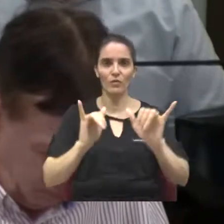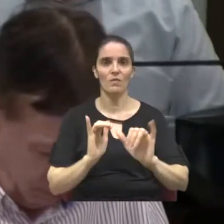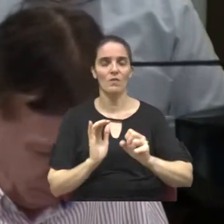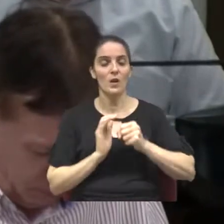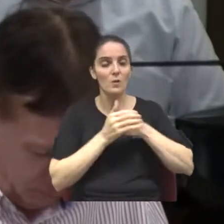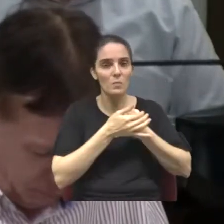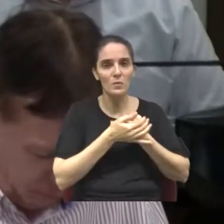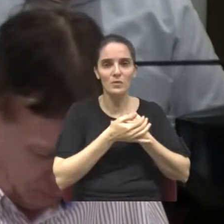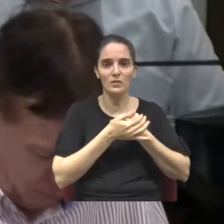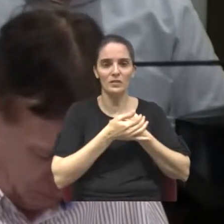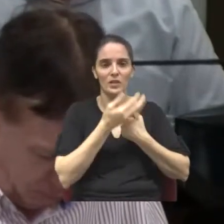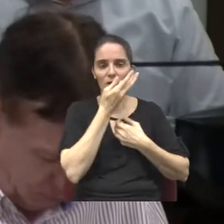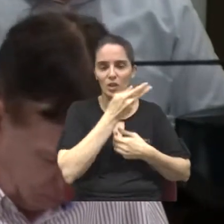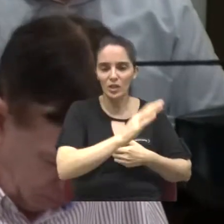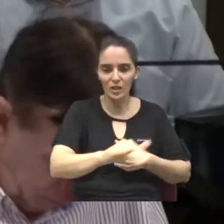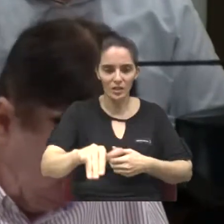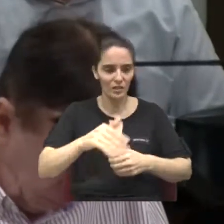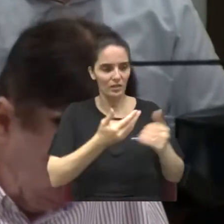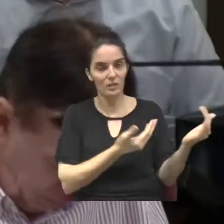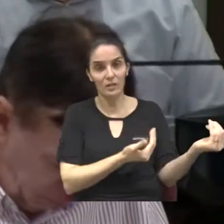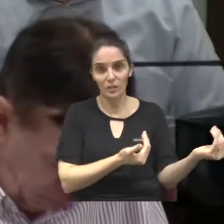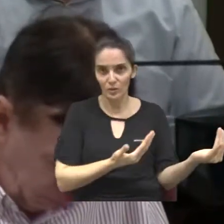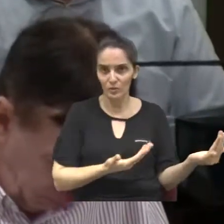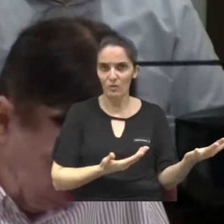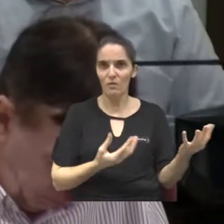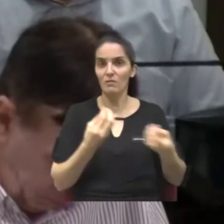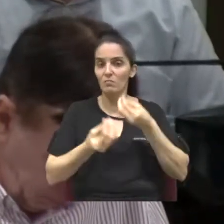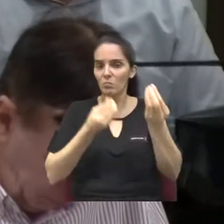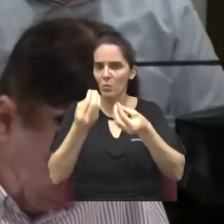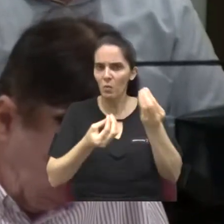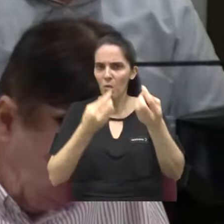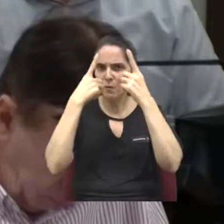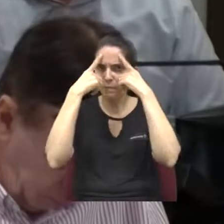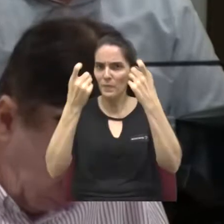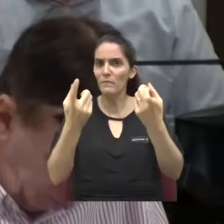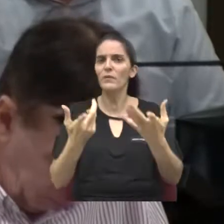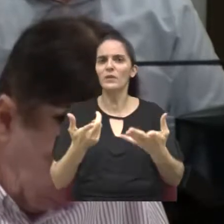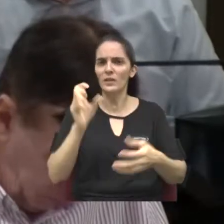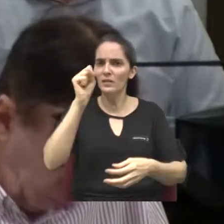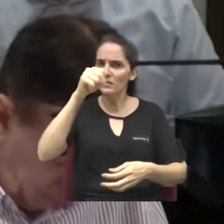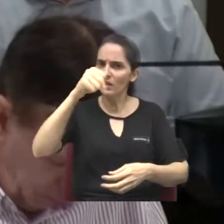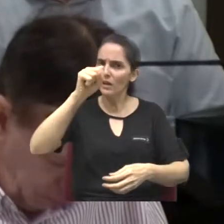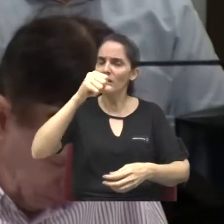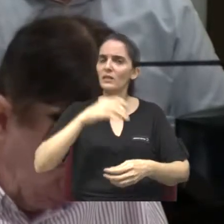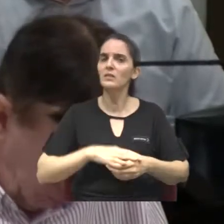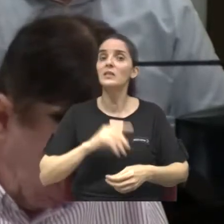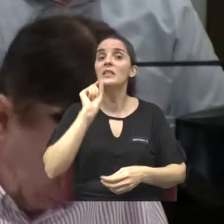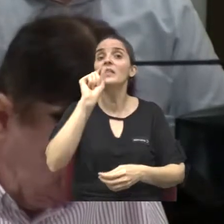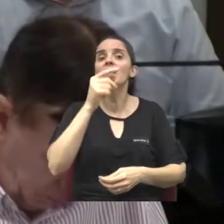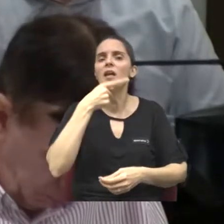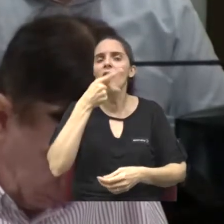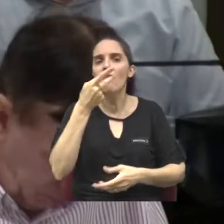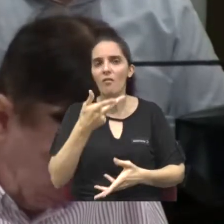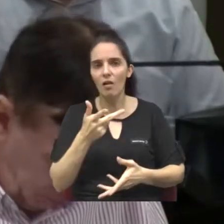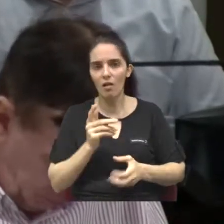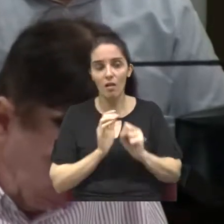pessoas que estão vulneráveis à agressão, à violência, quem vai falar por